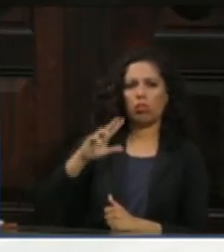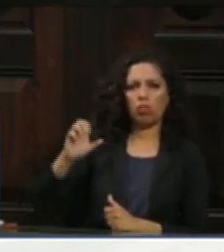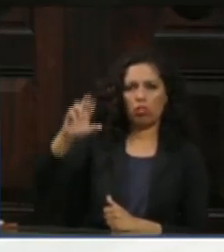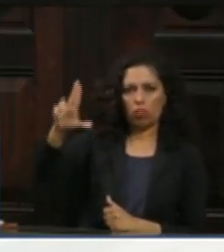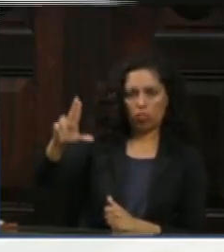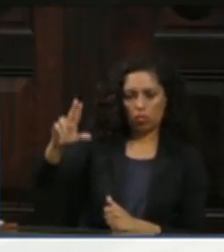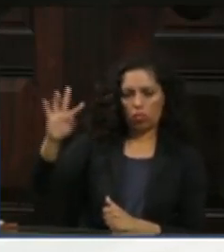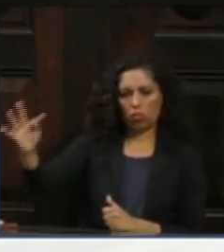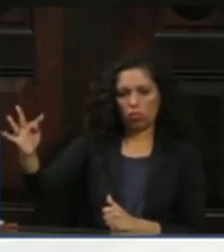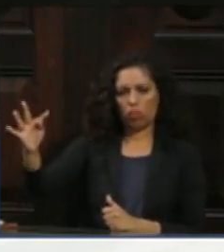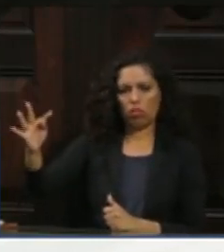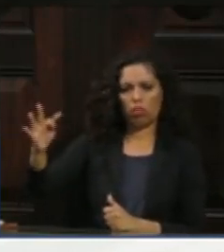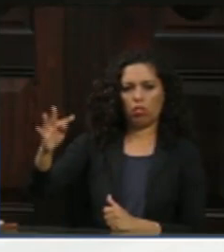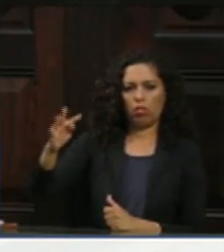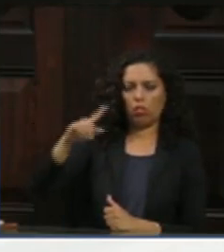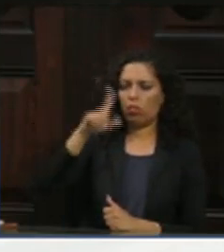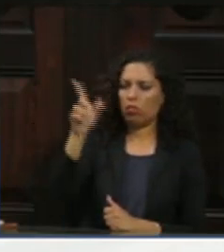como será